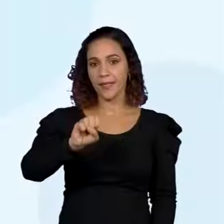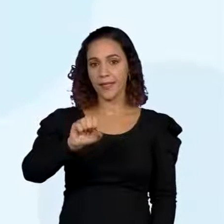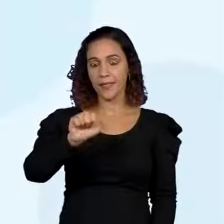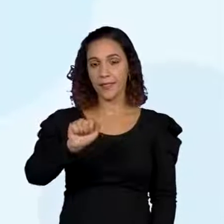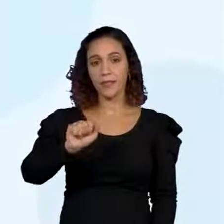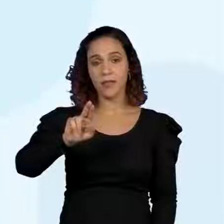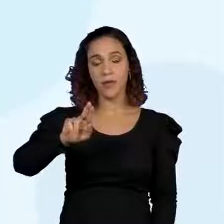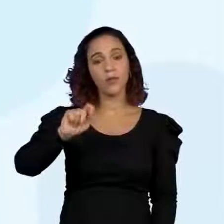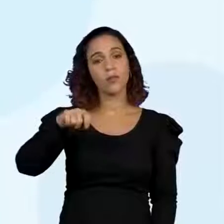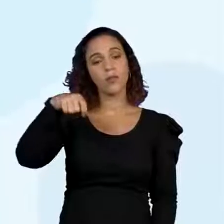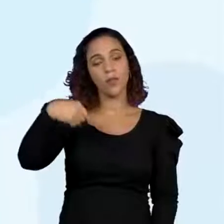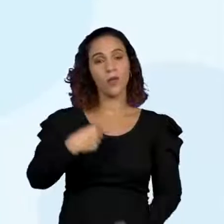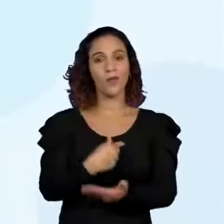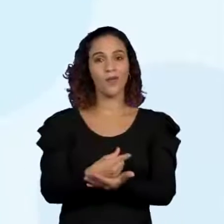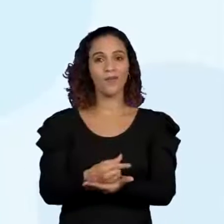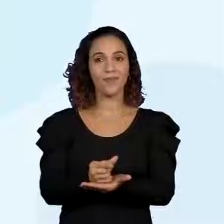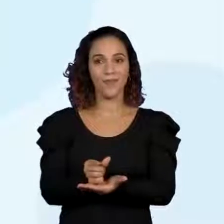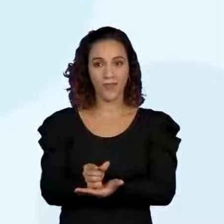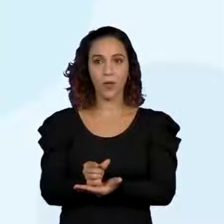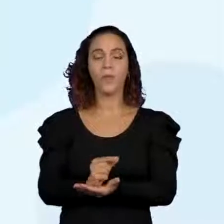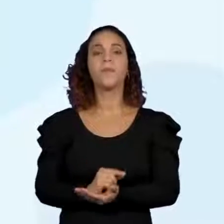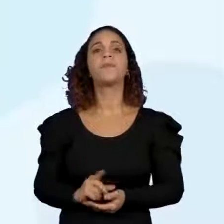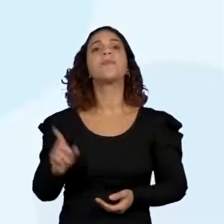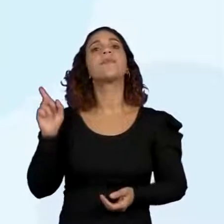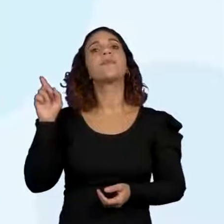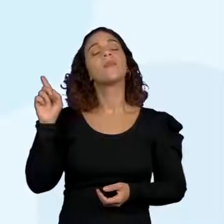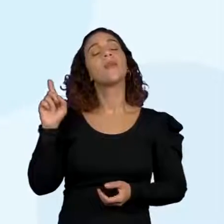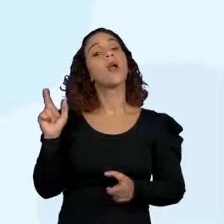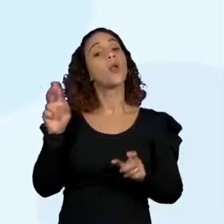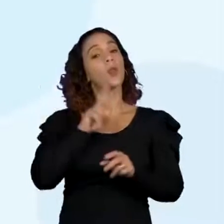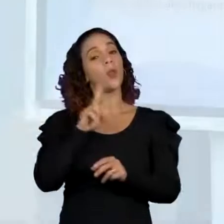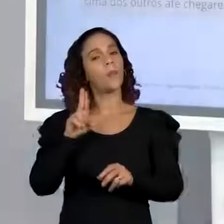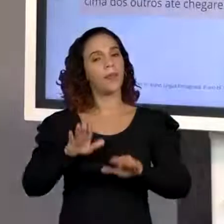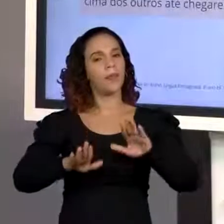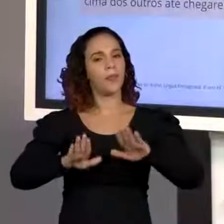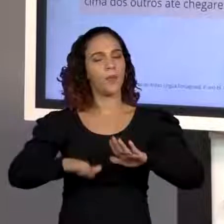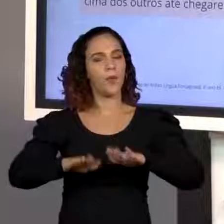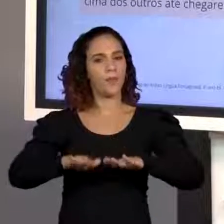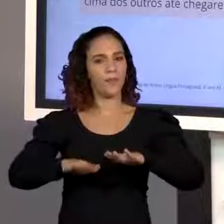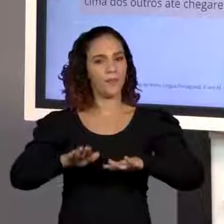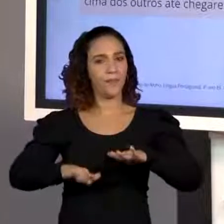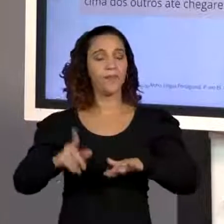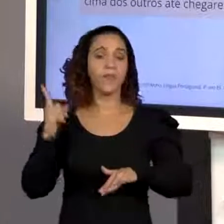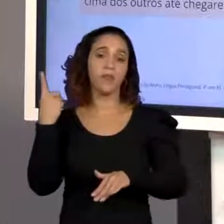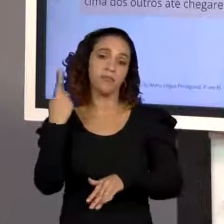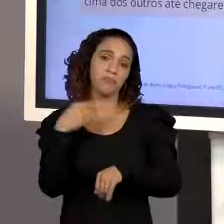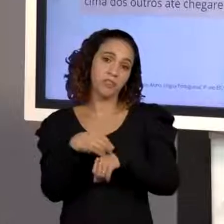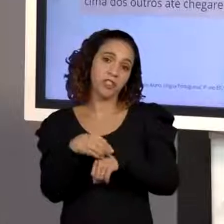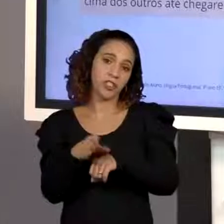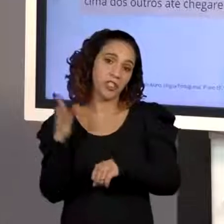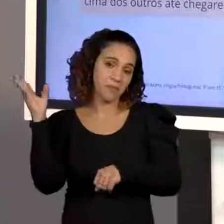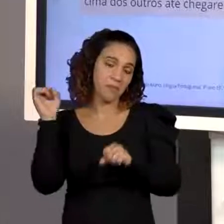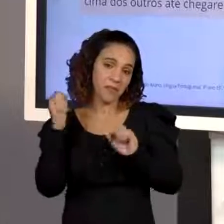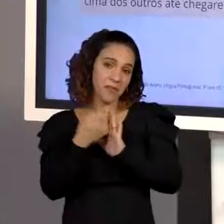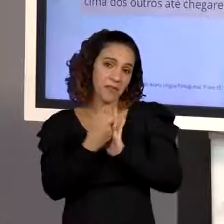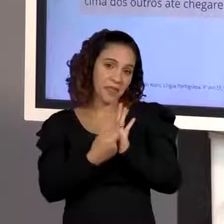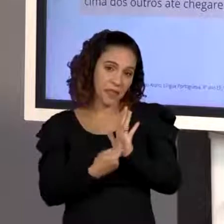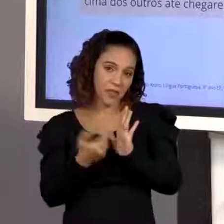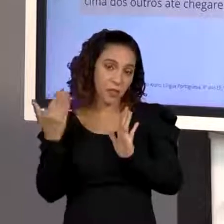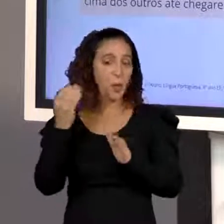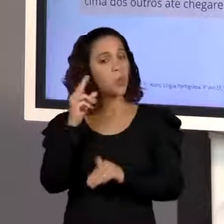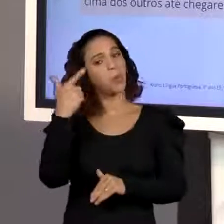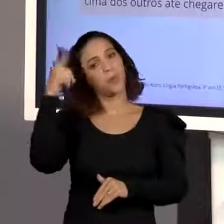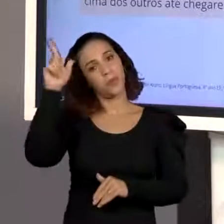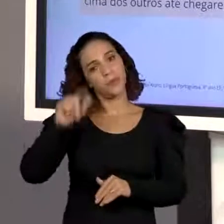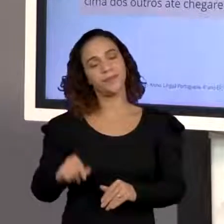utilizar ou não para fazer a leitura, mas já tem aqui uma sugestão, tá bom, pessoal?